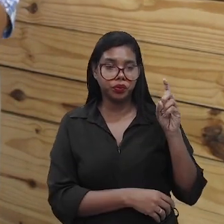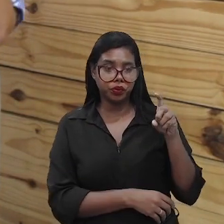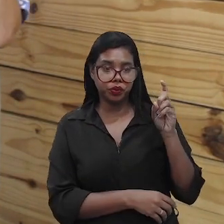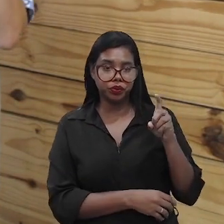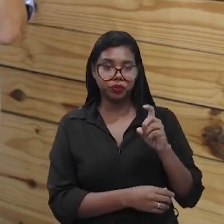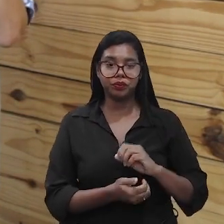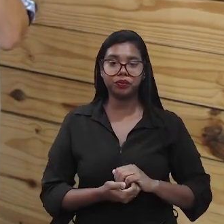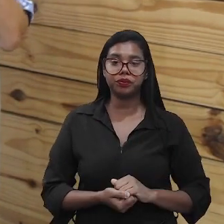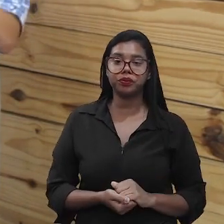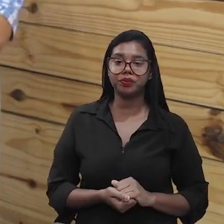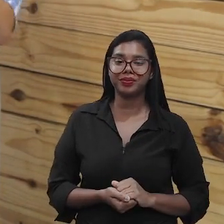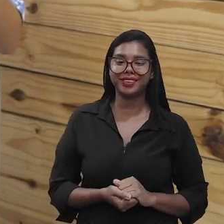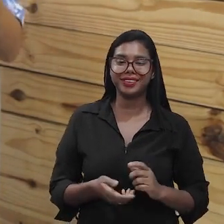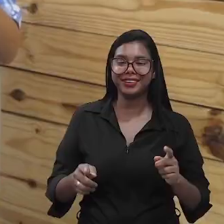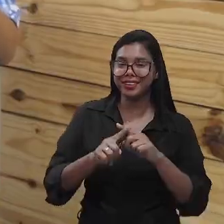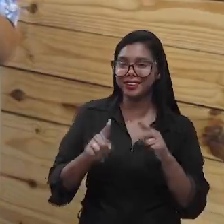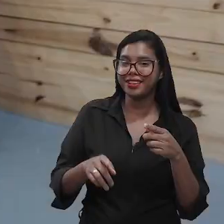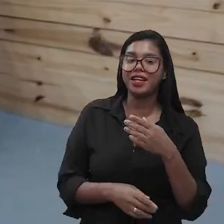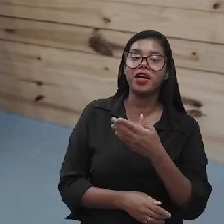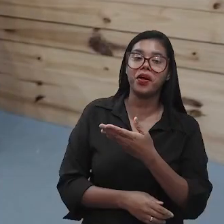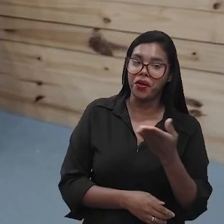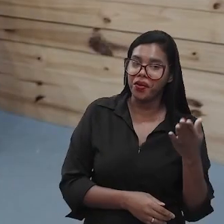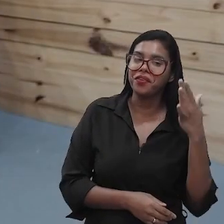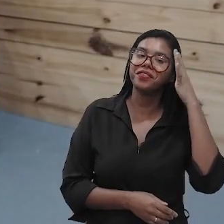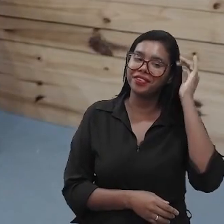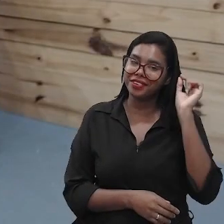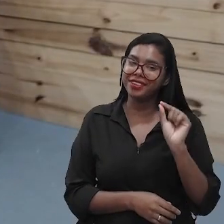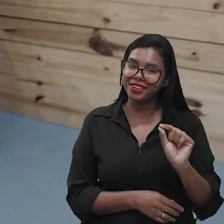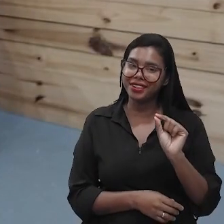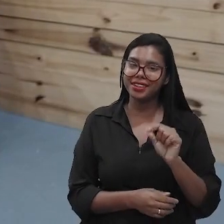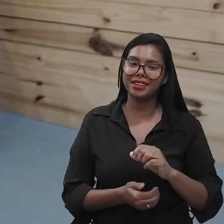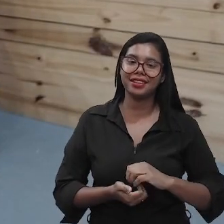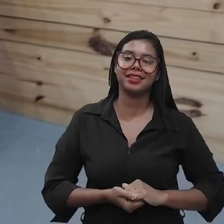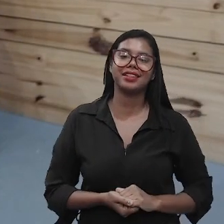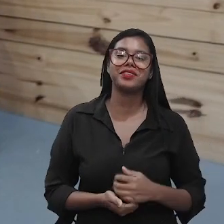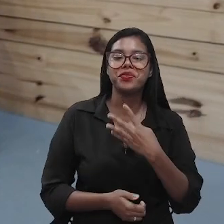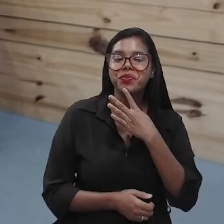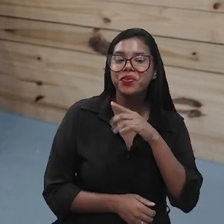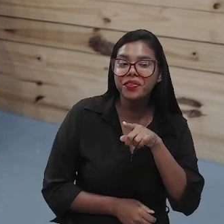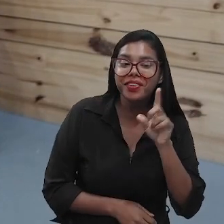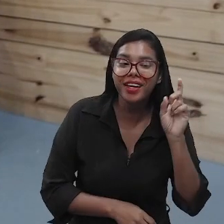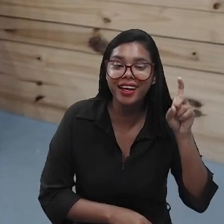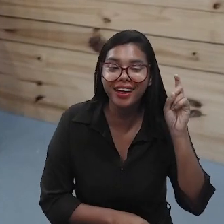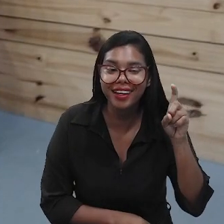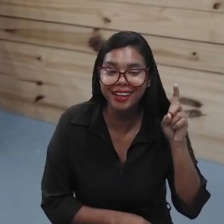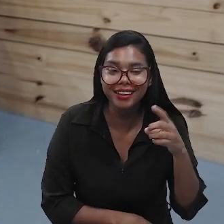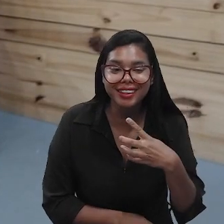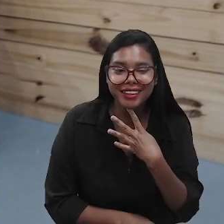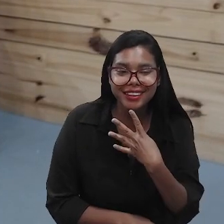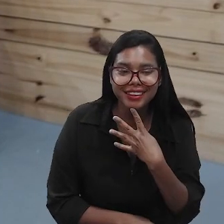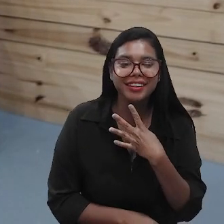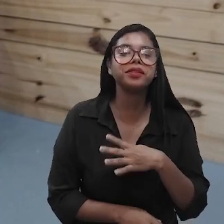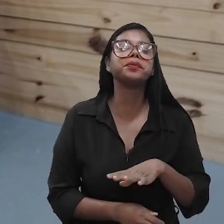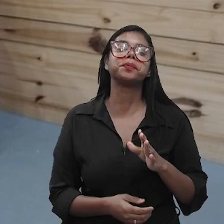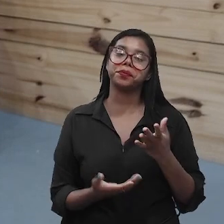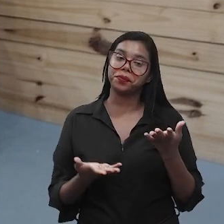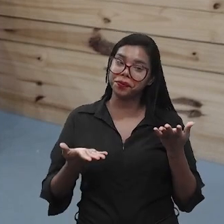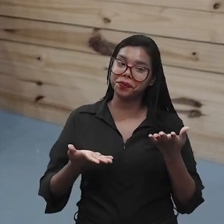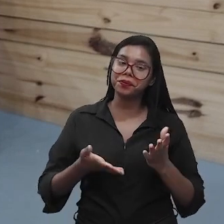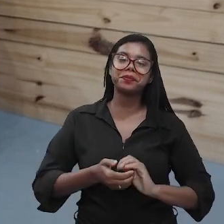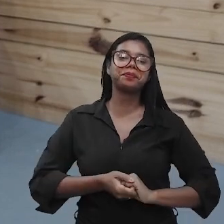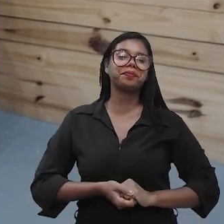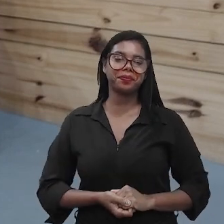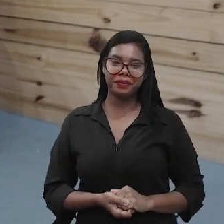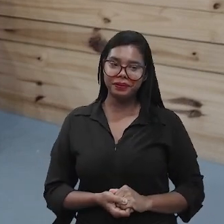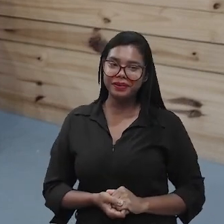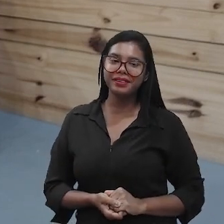com certeza devem ser Você exímios, conhece o TikTok? você conhece o TikTok, Você está no TikTok? com certeza deve estar. Então vocês já devem saber qual é a lógica, saber o que é